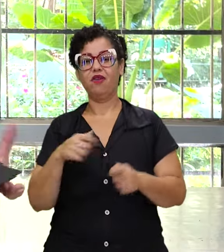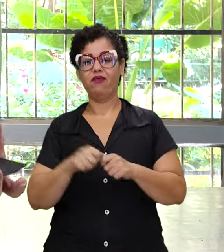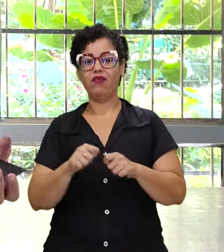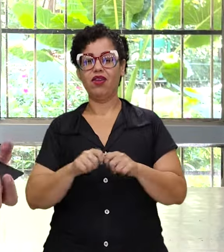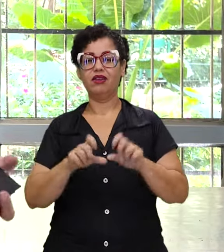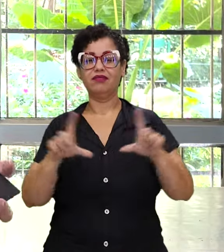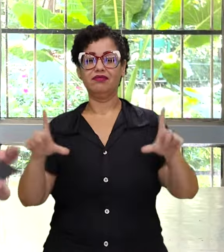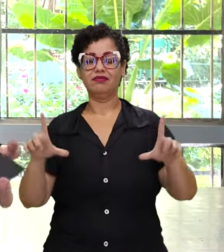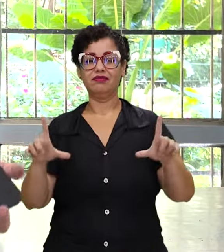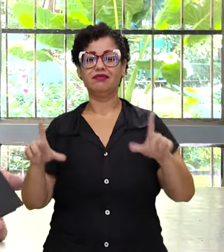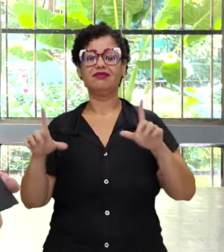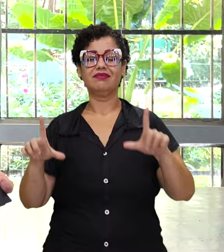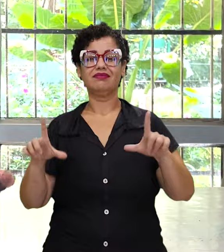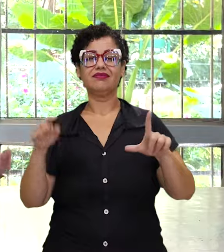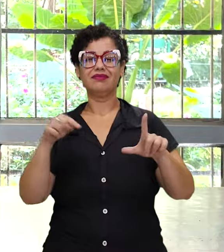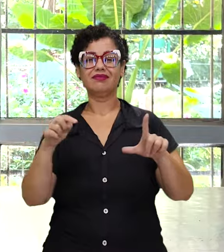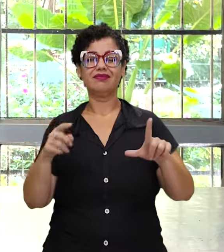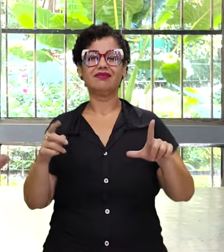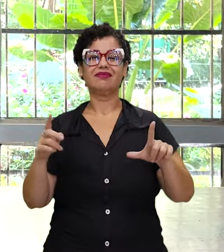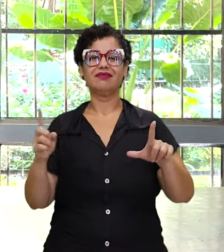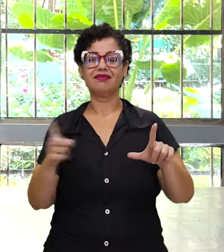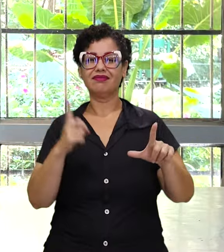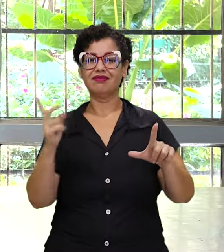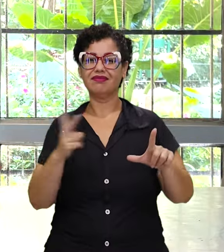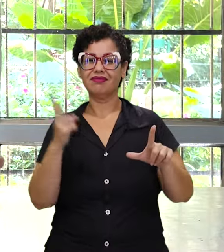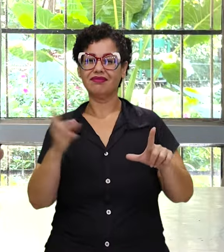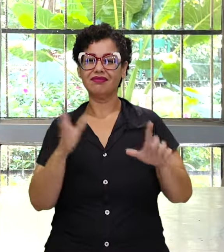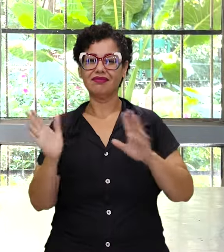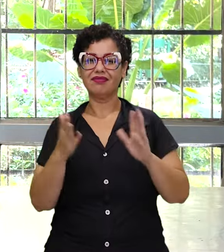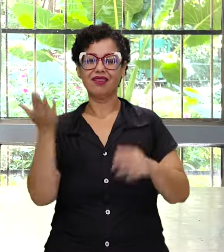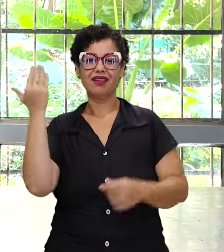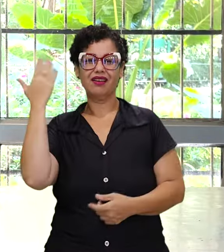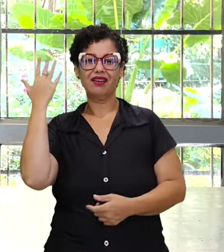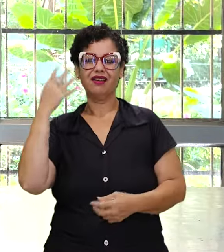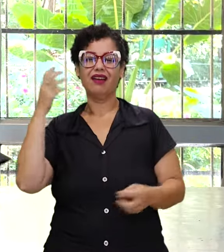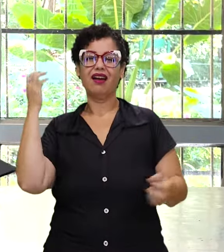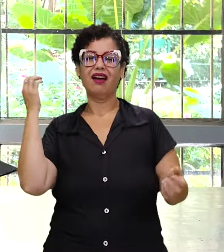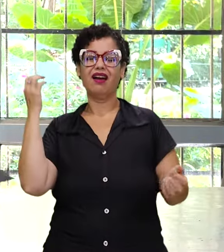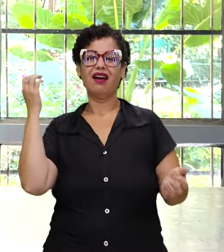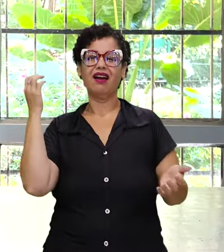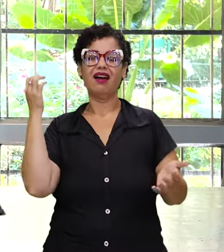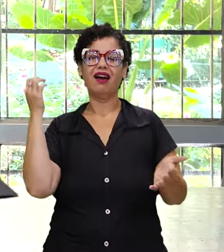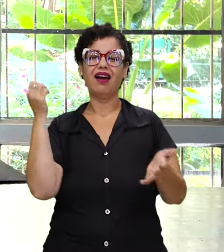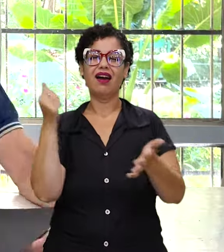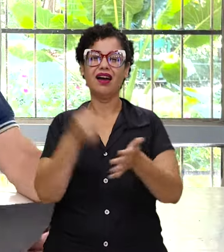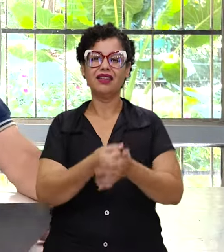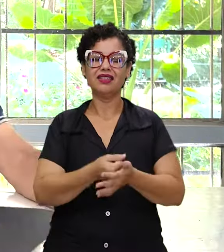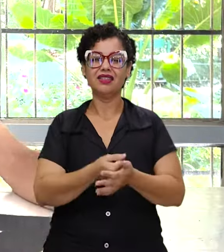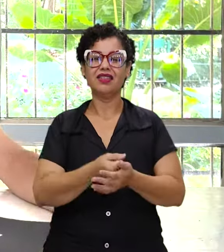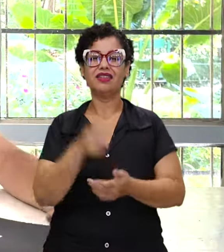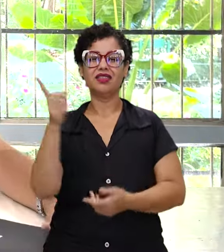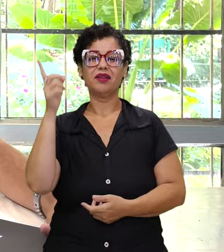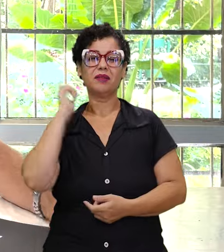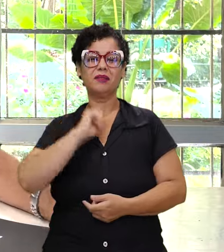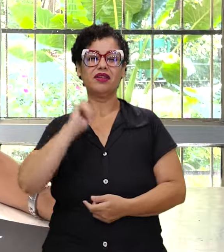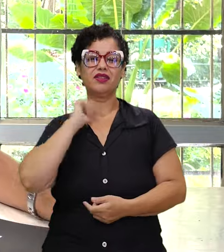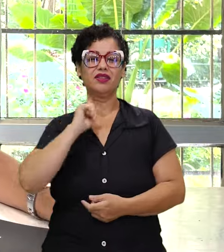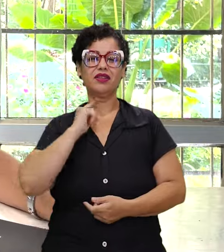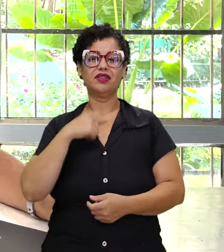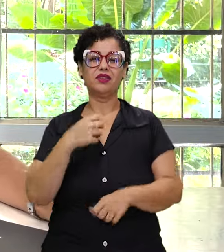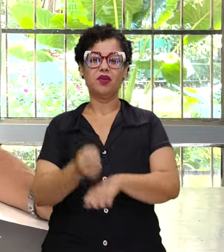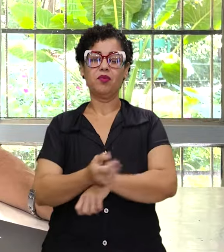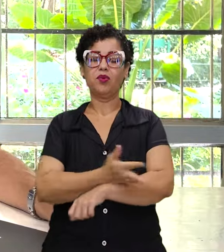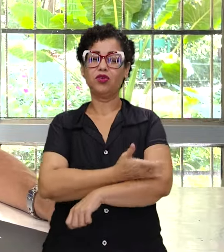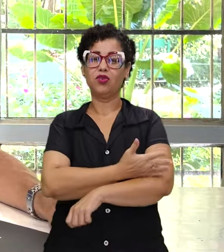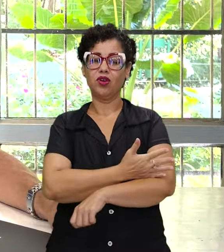ela quando houve aquele acidente lá em Brumadinho, Minas Gerais. Fiquei até emocionado de